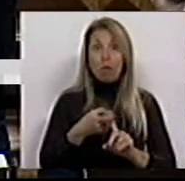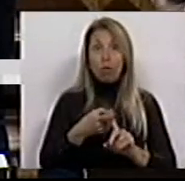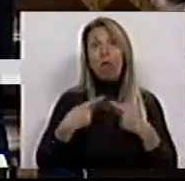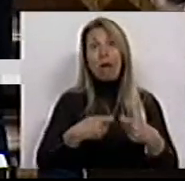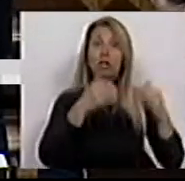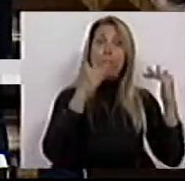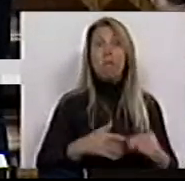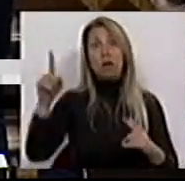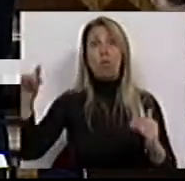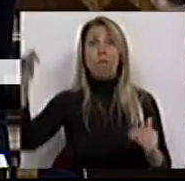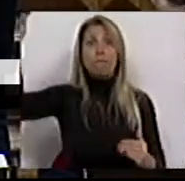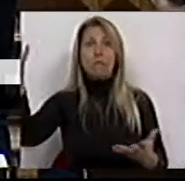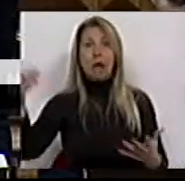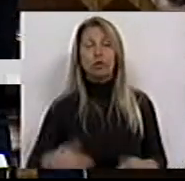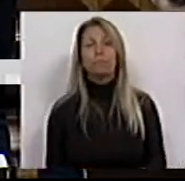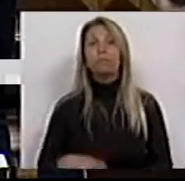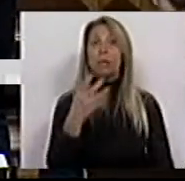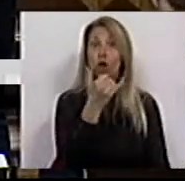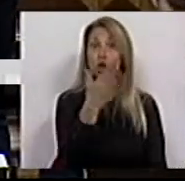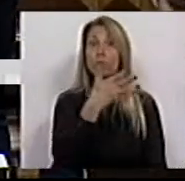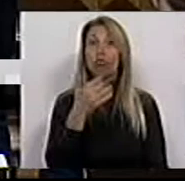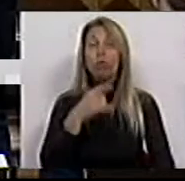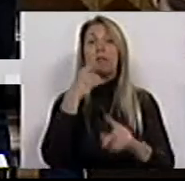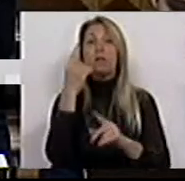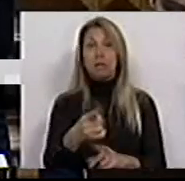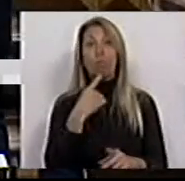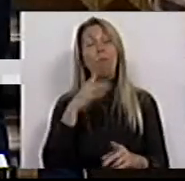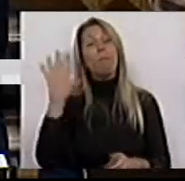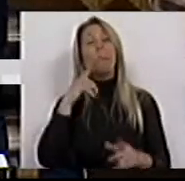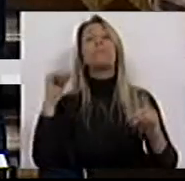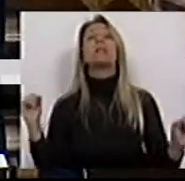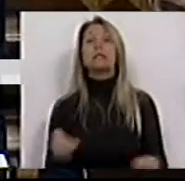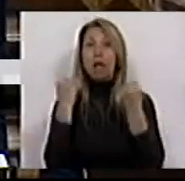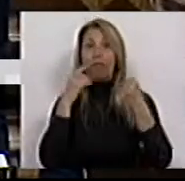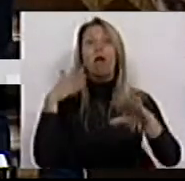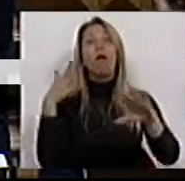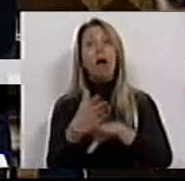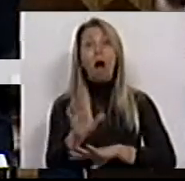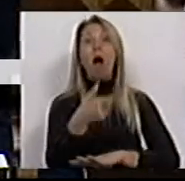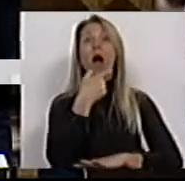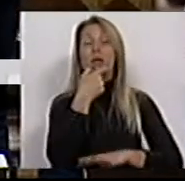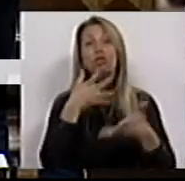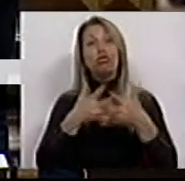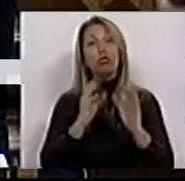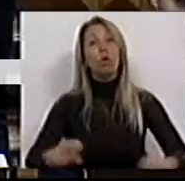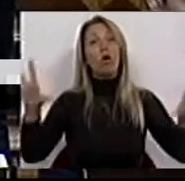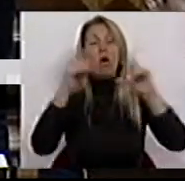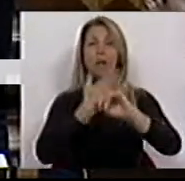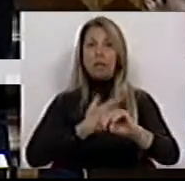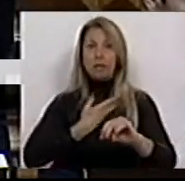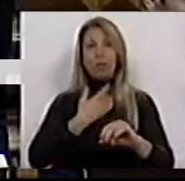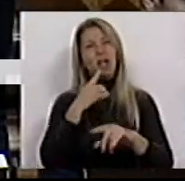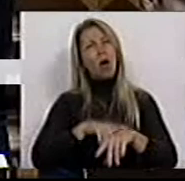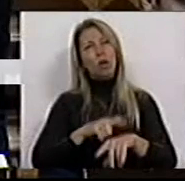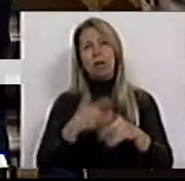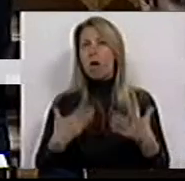quando dissemos que o país só se podia salvar com uma reestruturação da dívida, disseram-nos que não era o momento. Disseram-nos que esperássemos, pediram ao